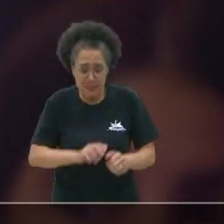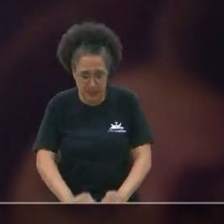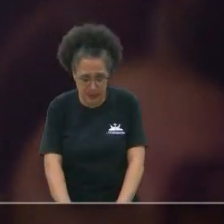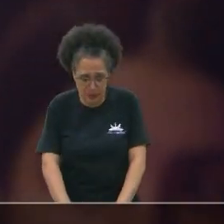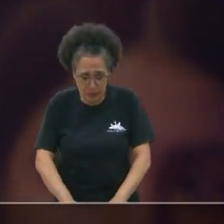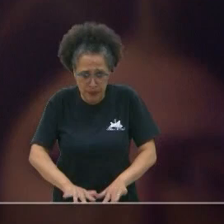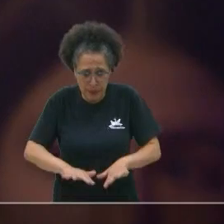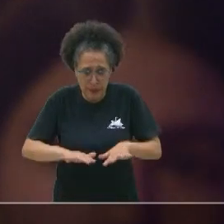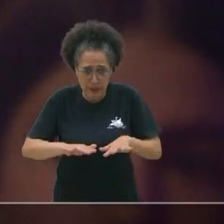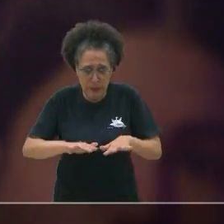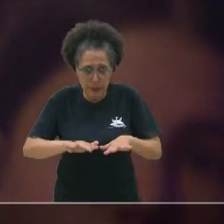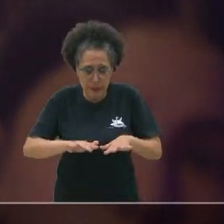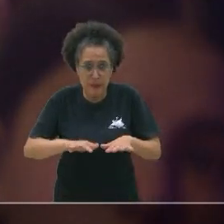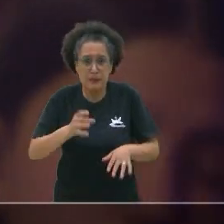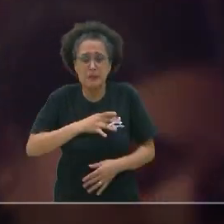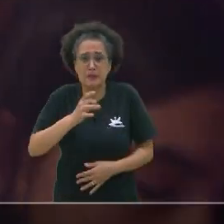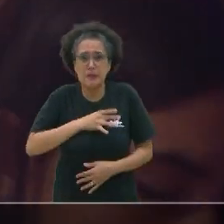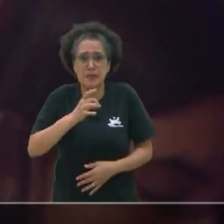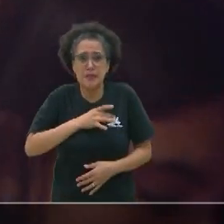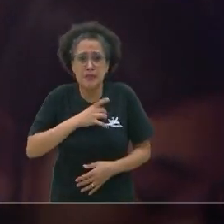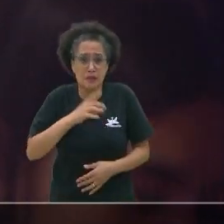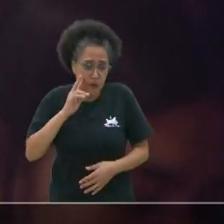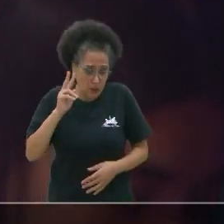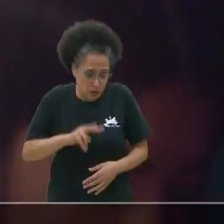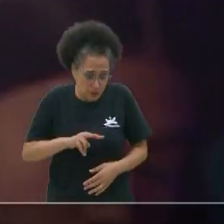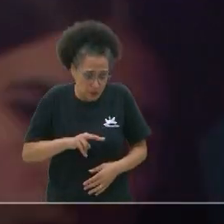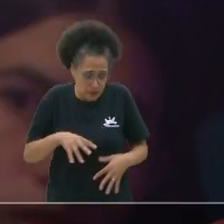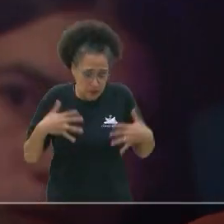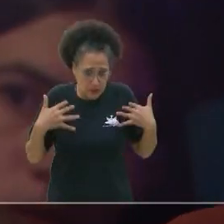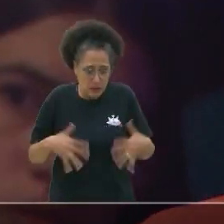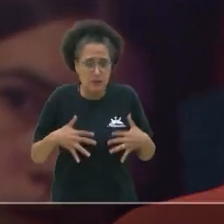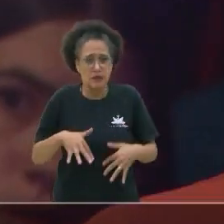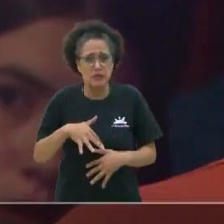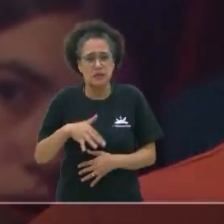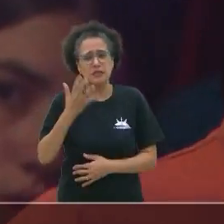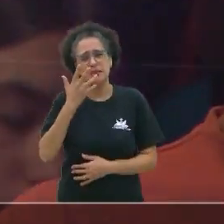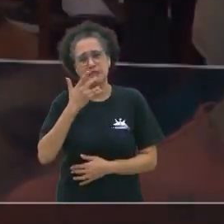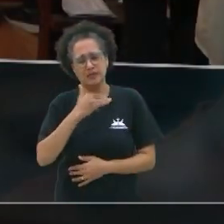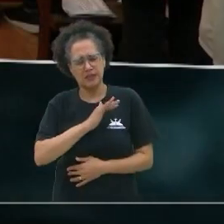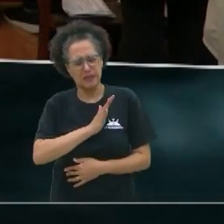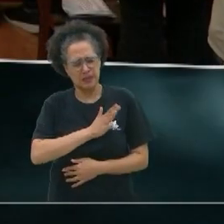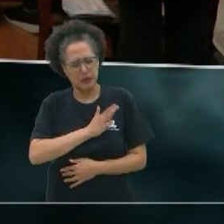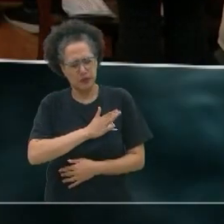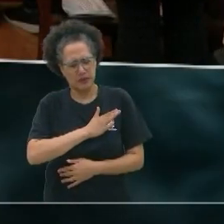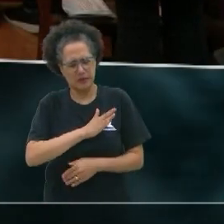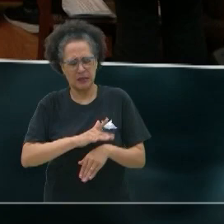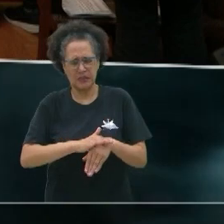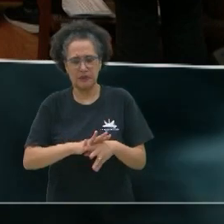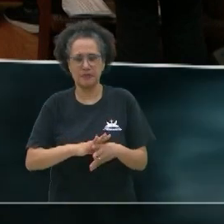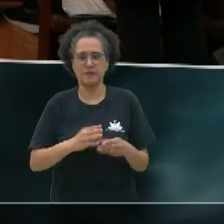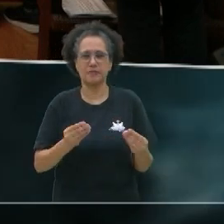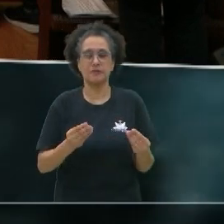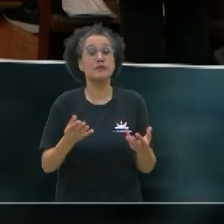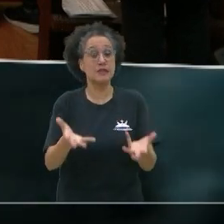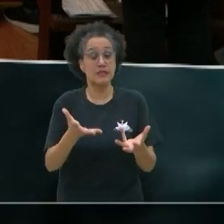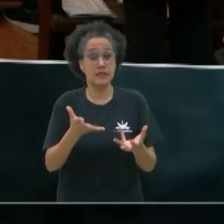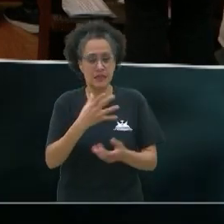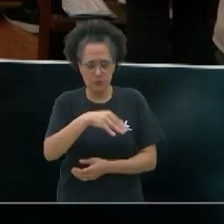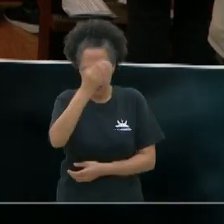ali com medo. Cura, Senhor. Nós queremos um espírito de